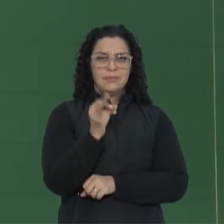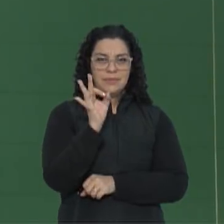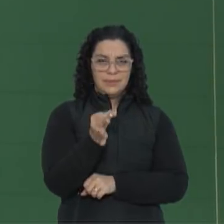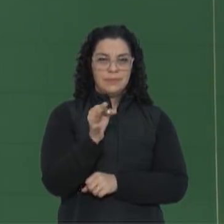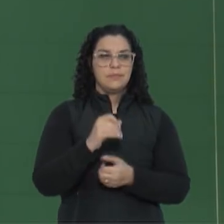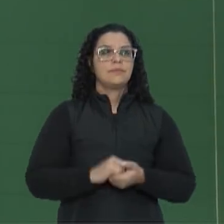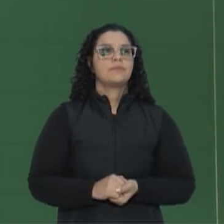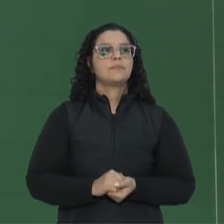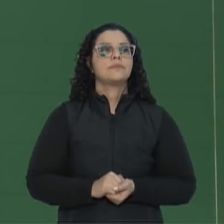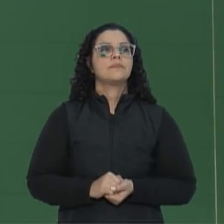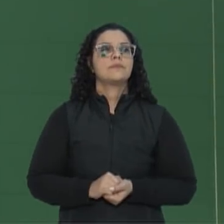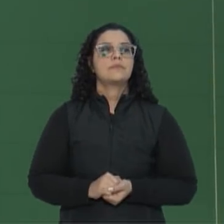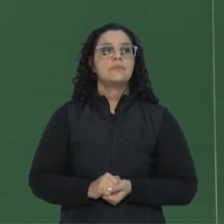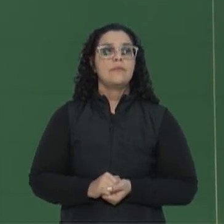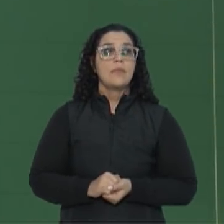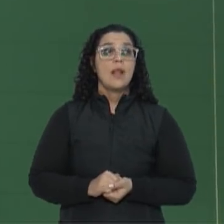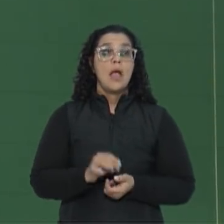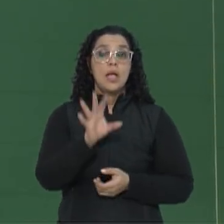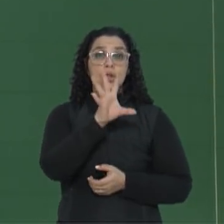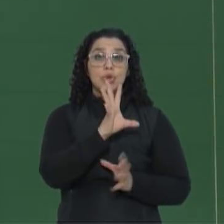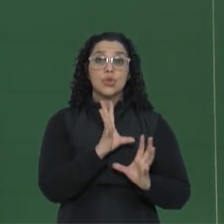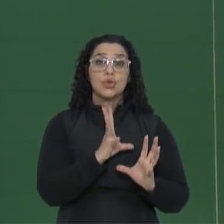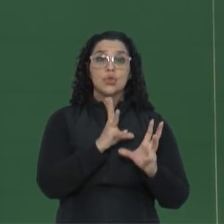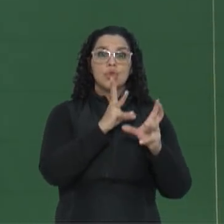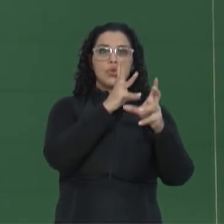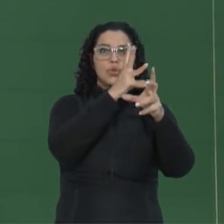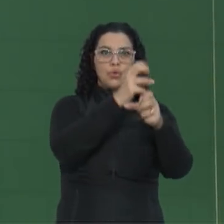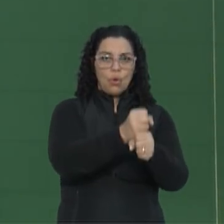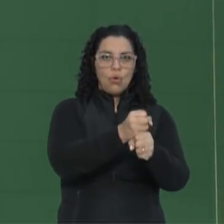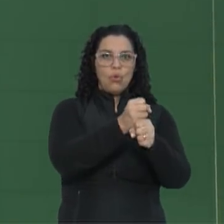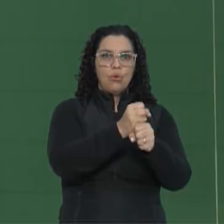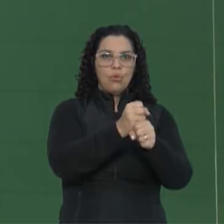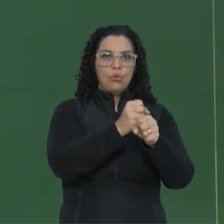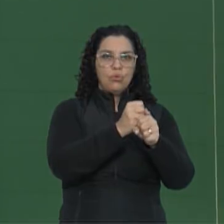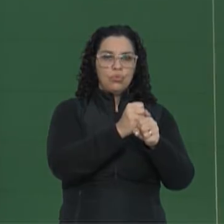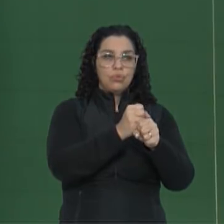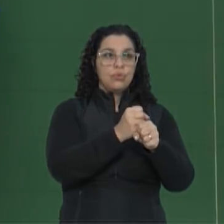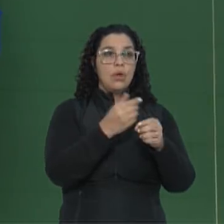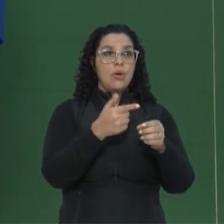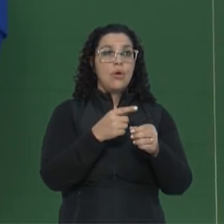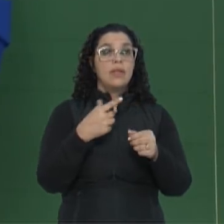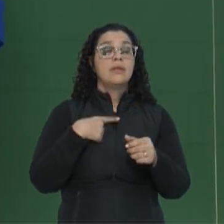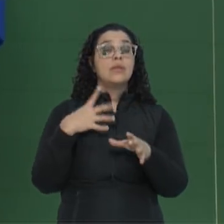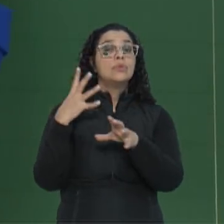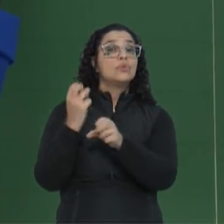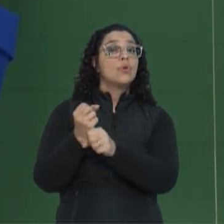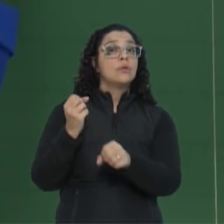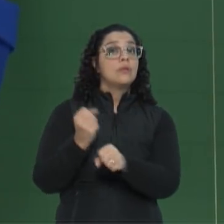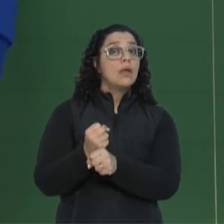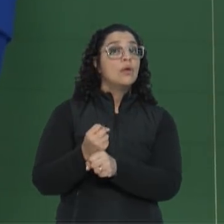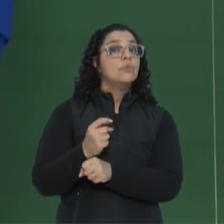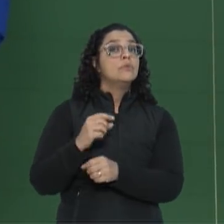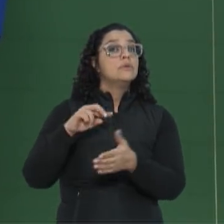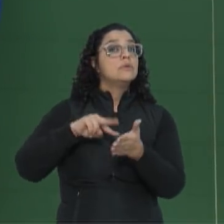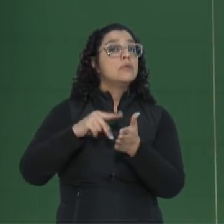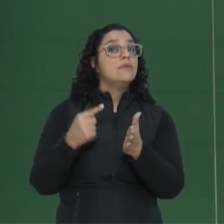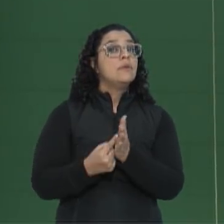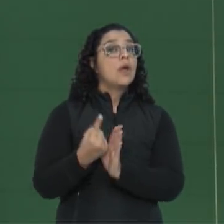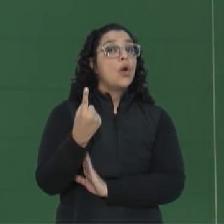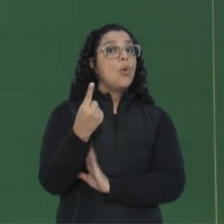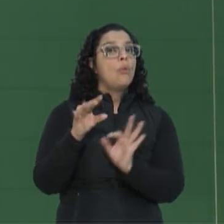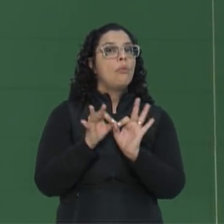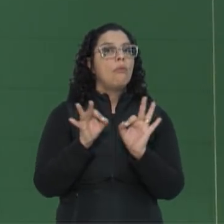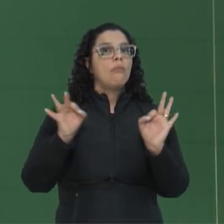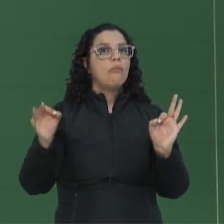bem? Muito bem. Mas todo esse inteiro aqui vale o quê? Vale 1